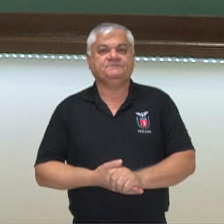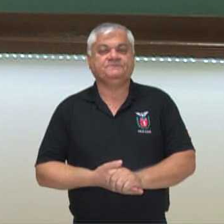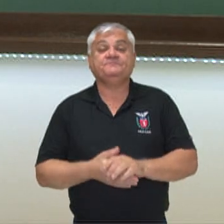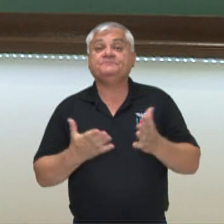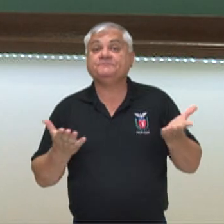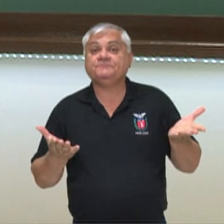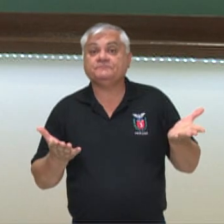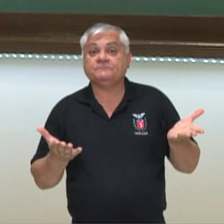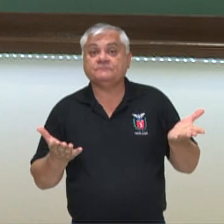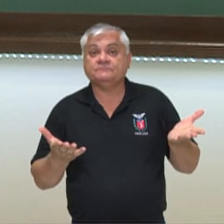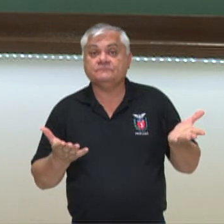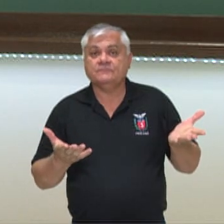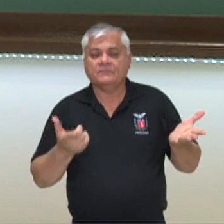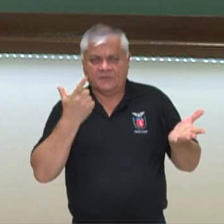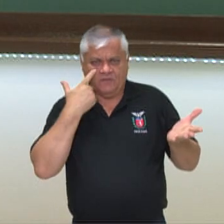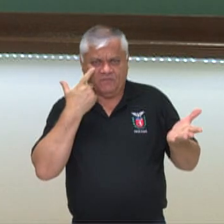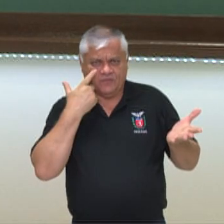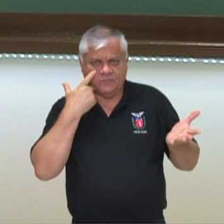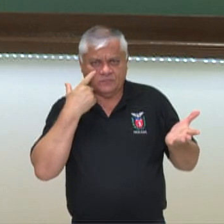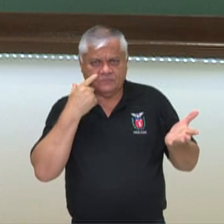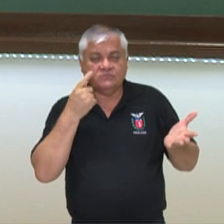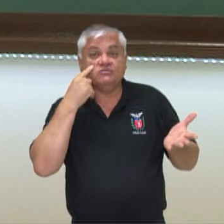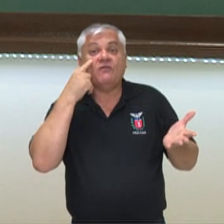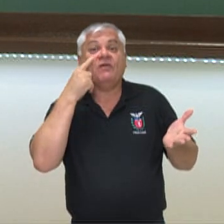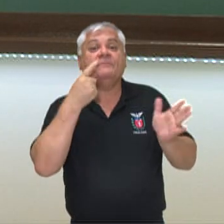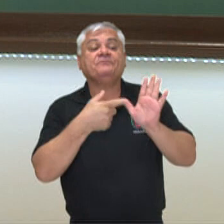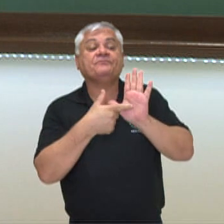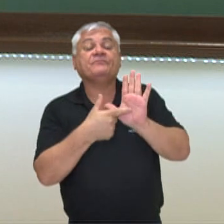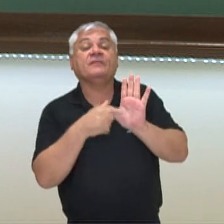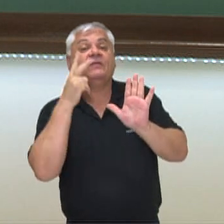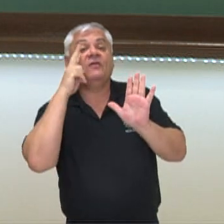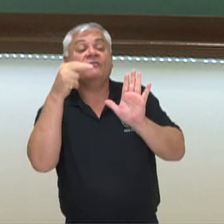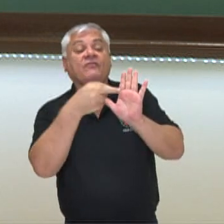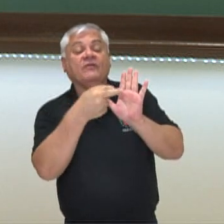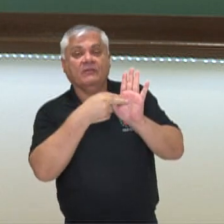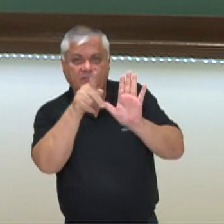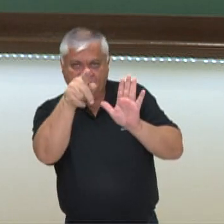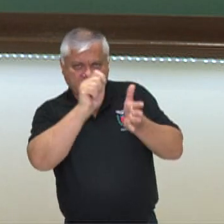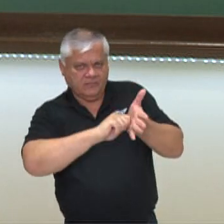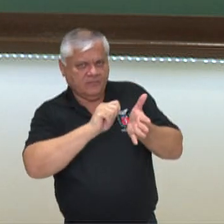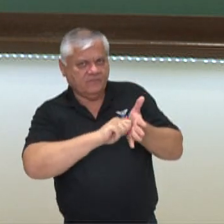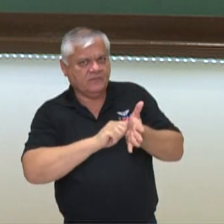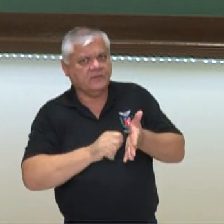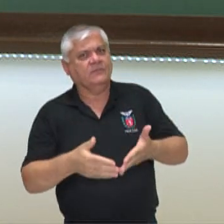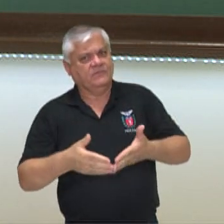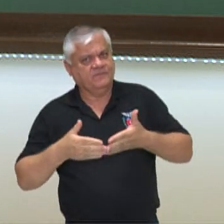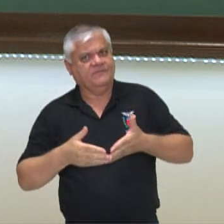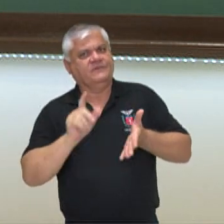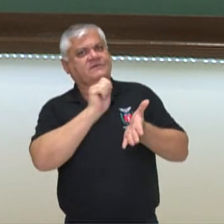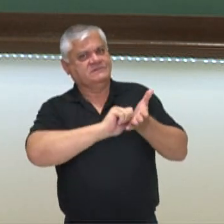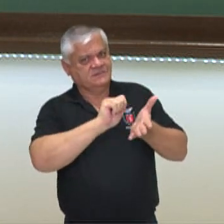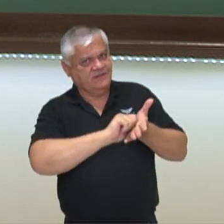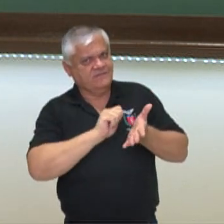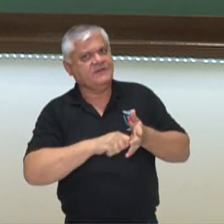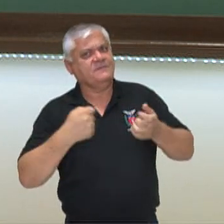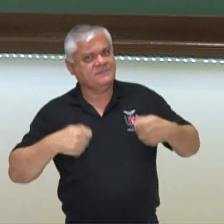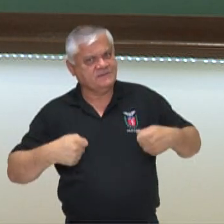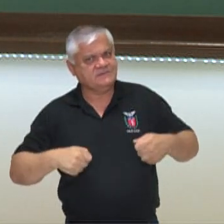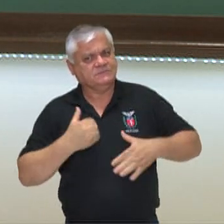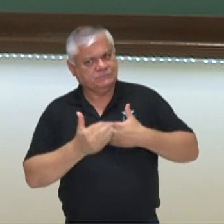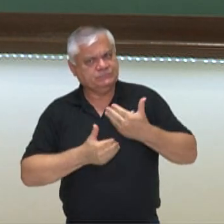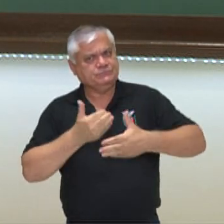E daí? Vira a folha aqui para eu ver. Você escreveu alguma coisa? Tem que escrever, tem que ir